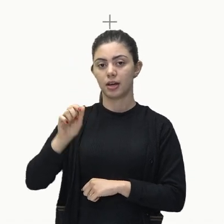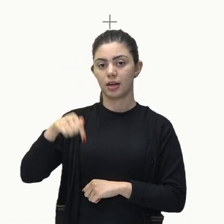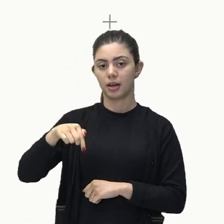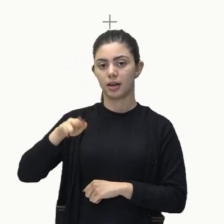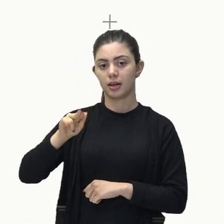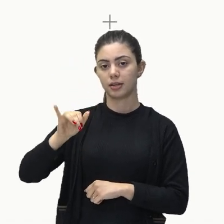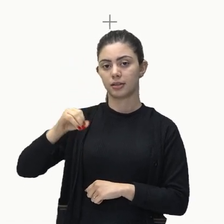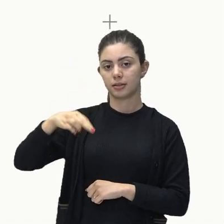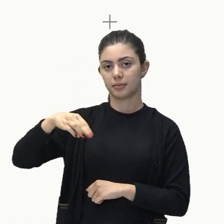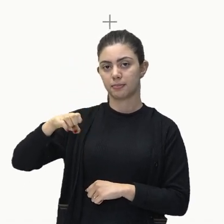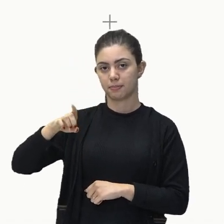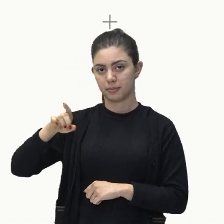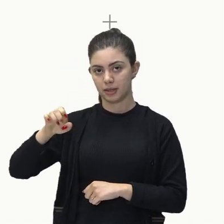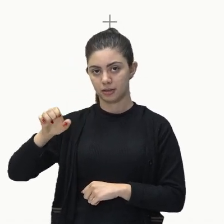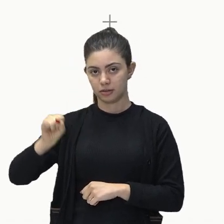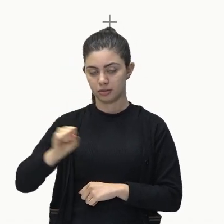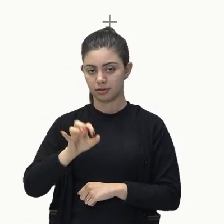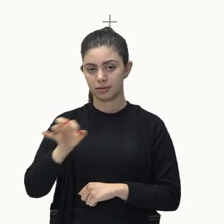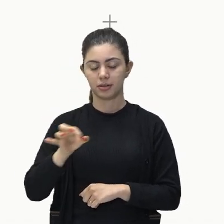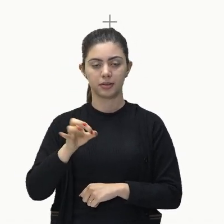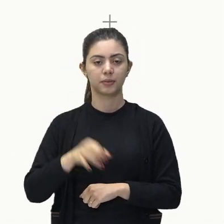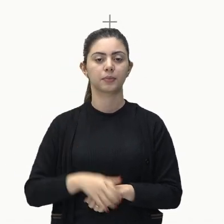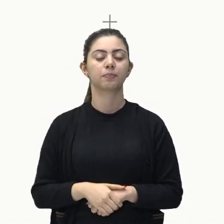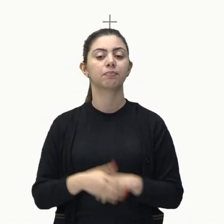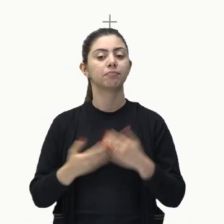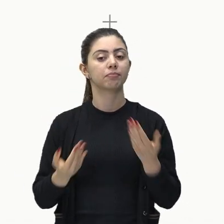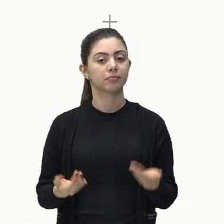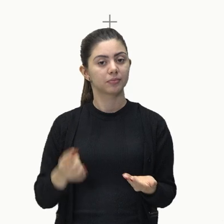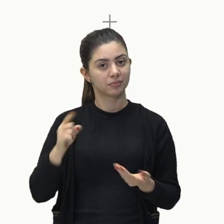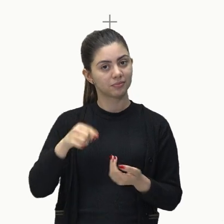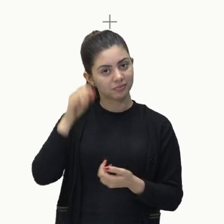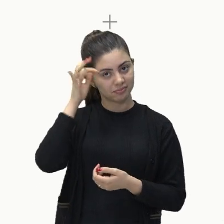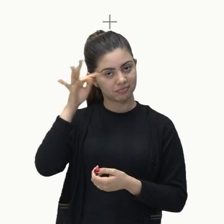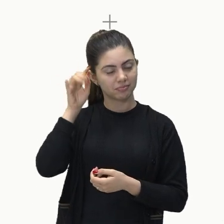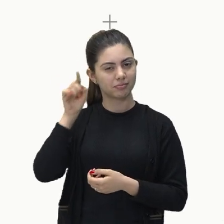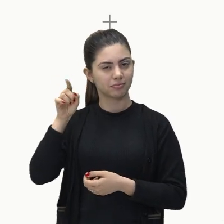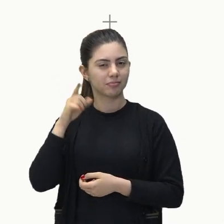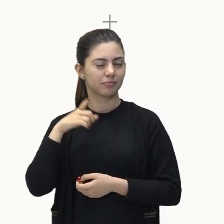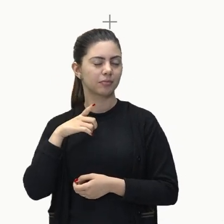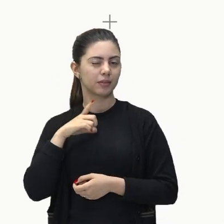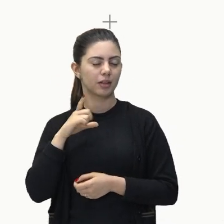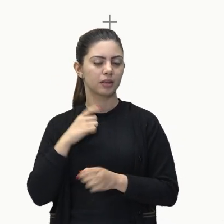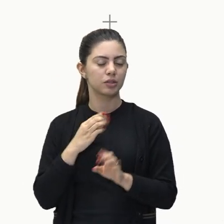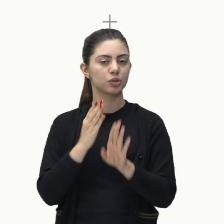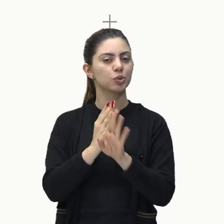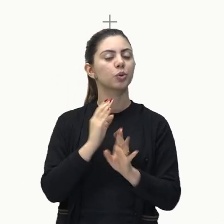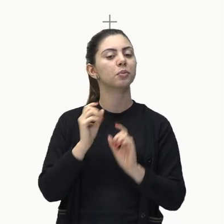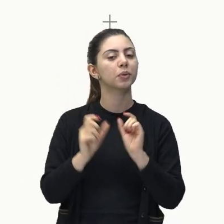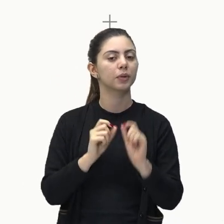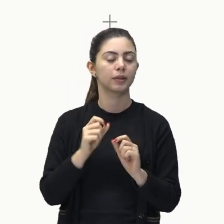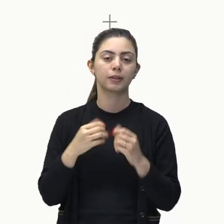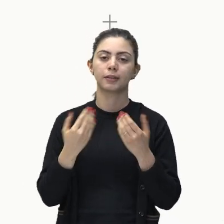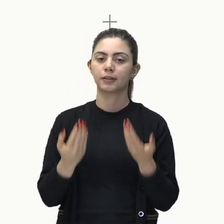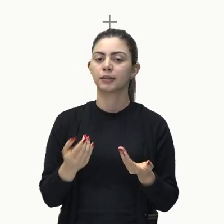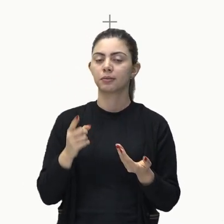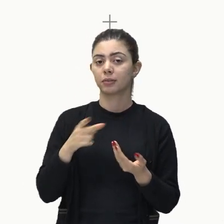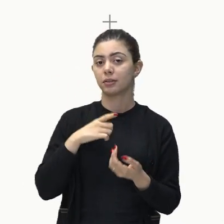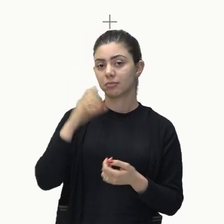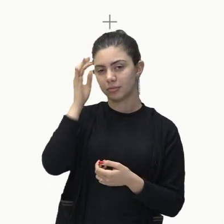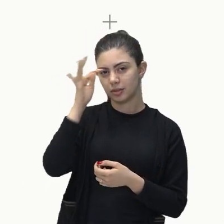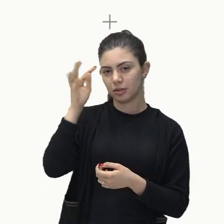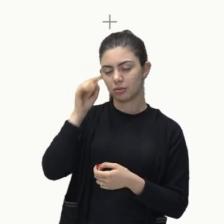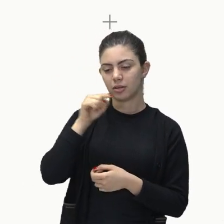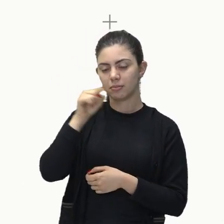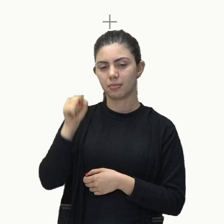só. Teorema de Arquimedes, aquele mesmo filósofo lá, que quando descobriu aí esse teorema, ele